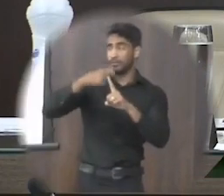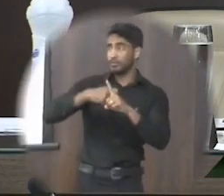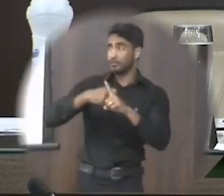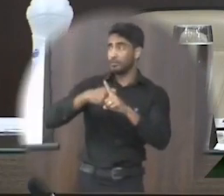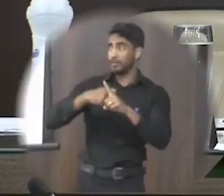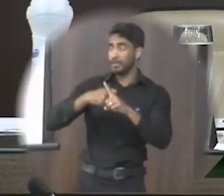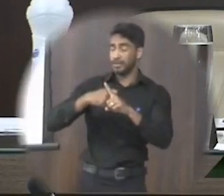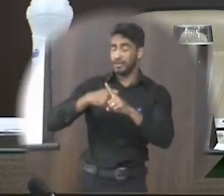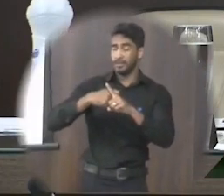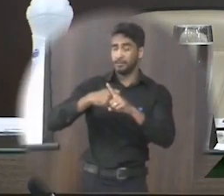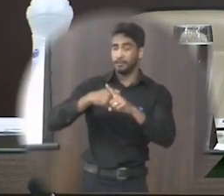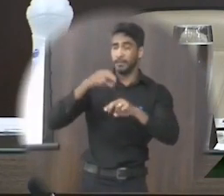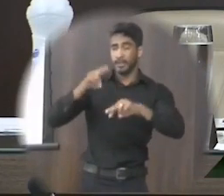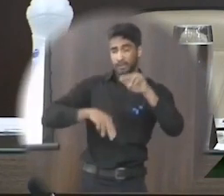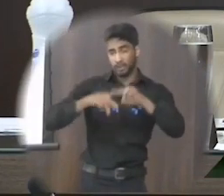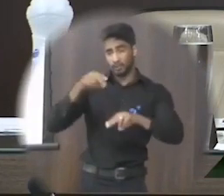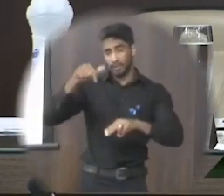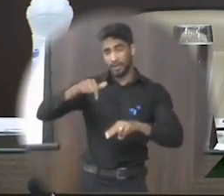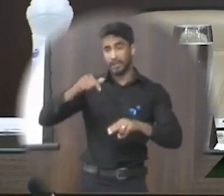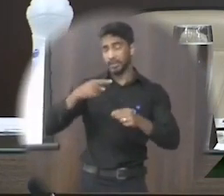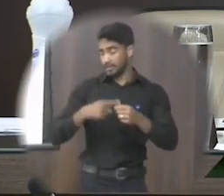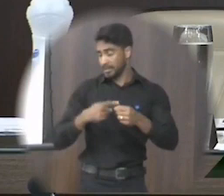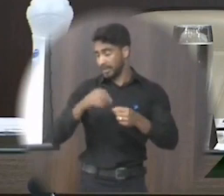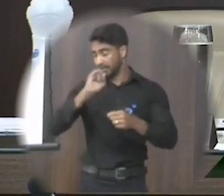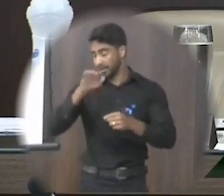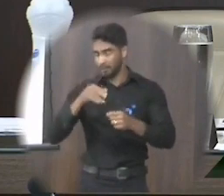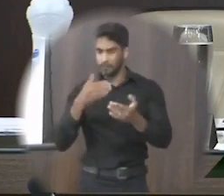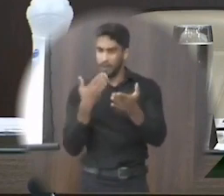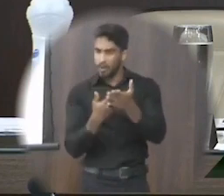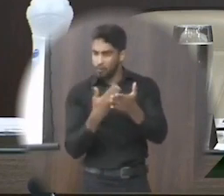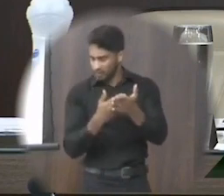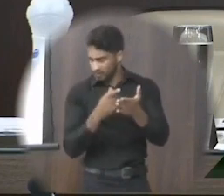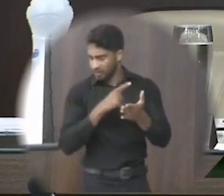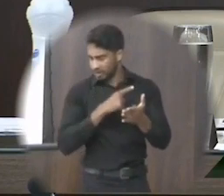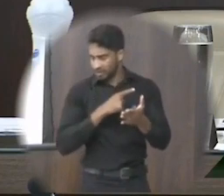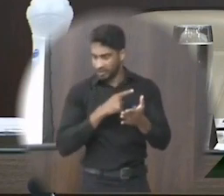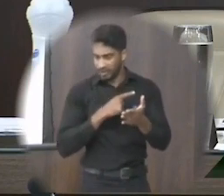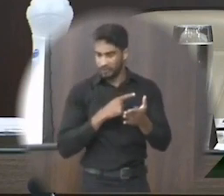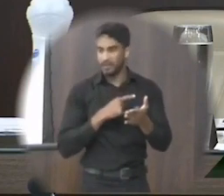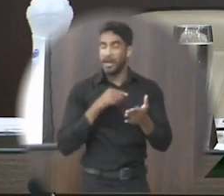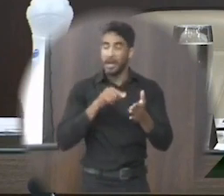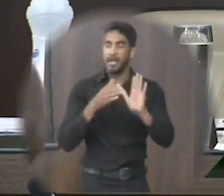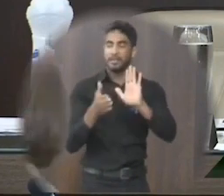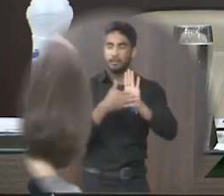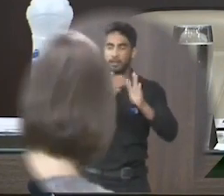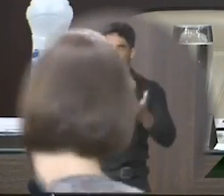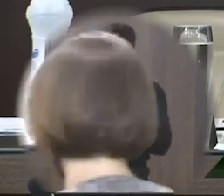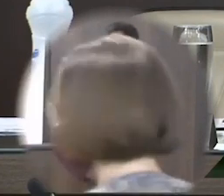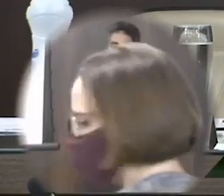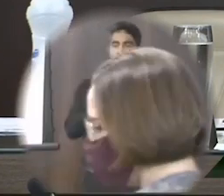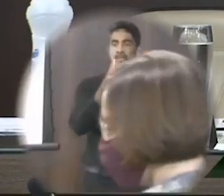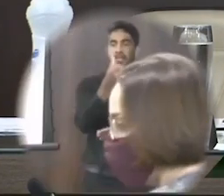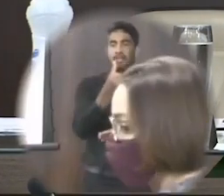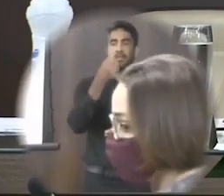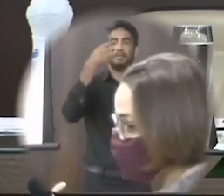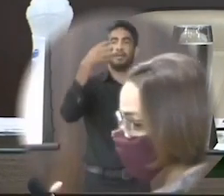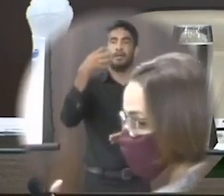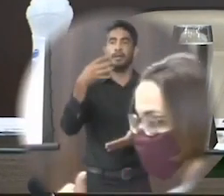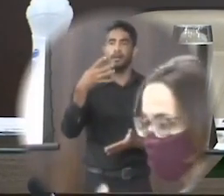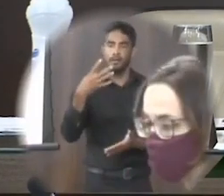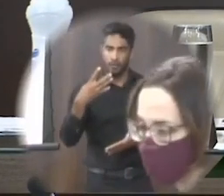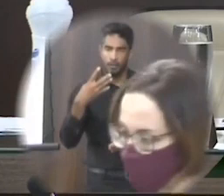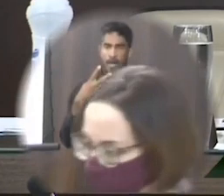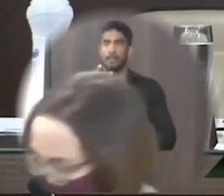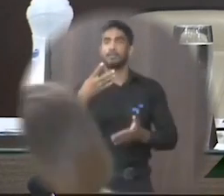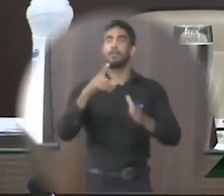em Janaúba e da outras providências. Após estudo no que concerne a iniciativa, a proposição ampara-se no artigo 64, caput da